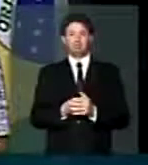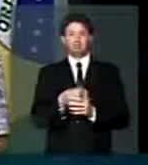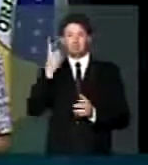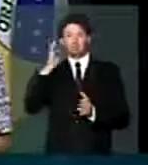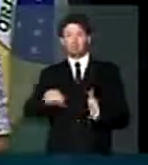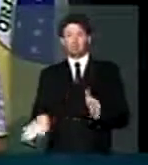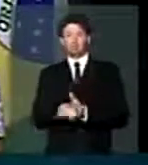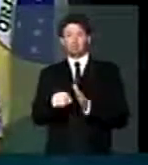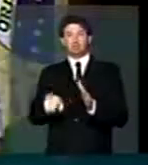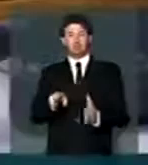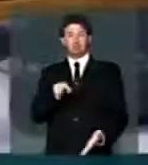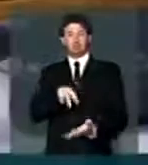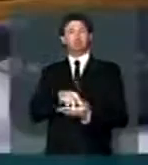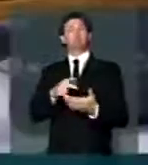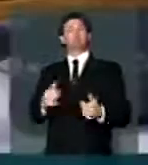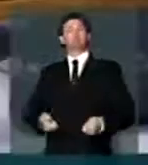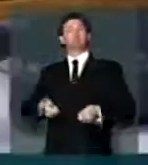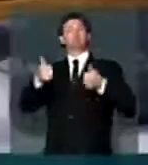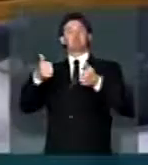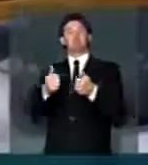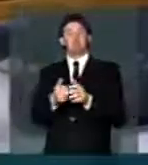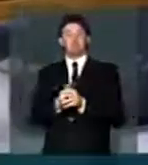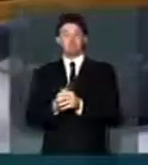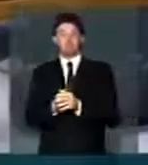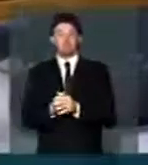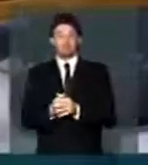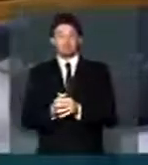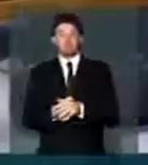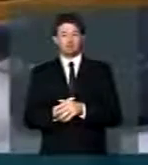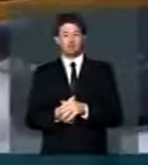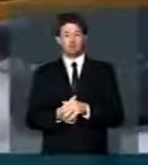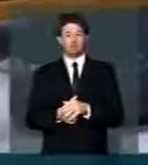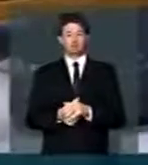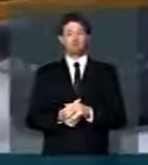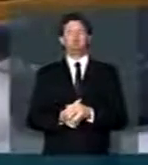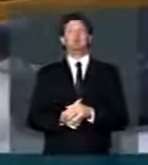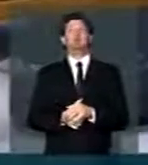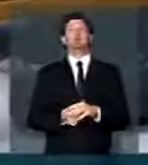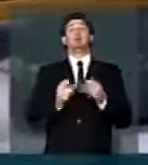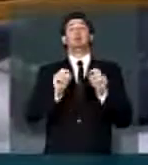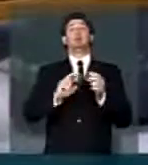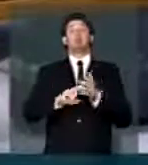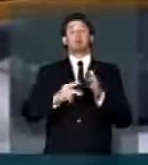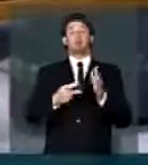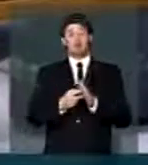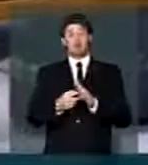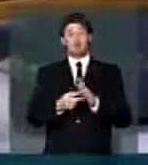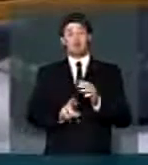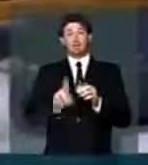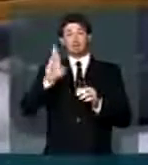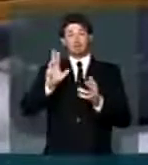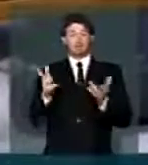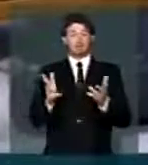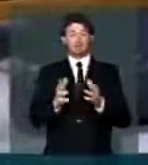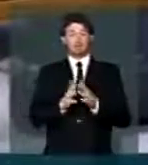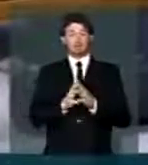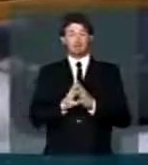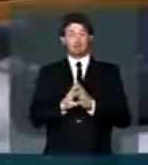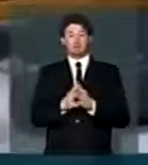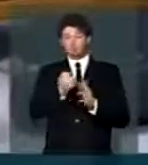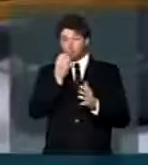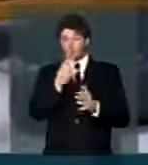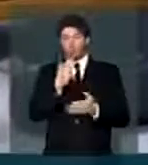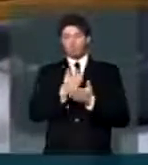vir a esse parlamento engrandecê-lo, fazer com que o que representa boa parte